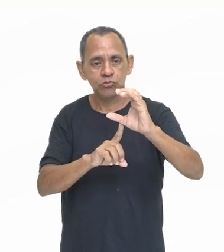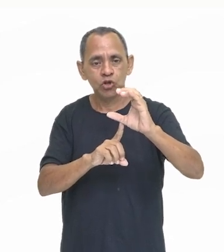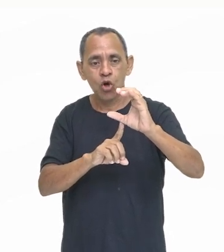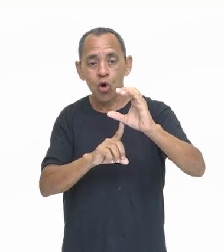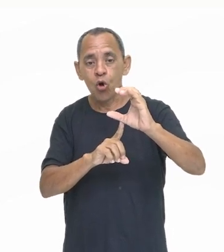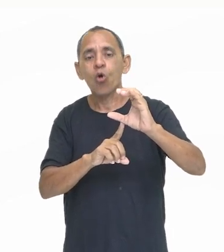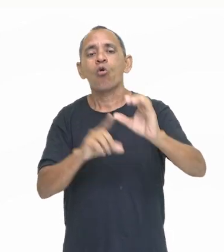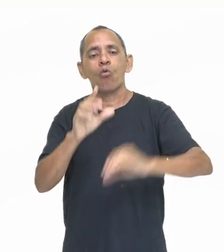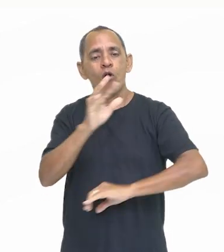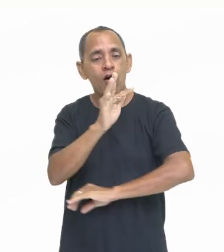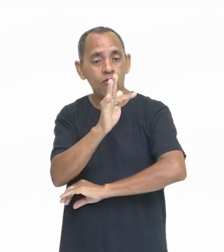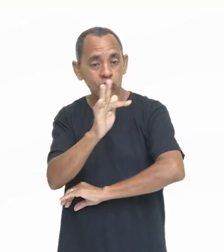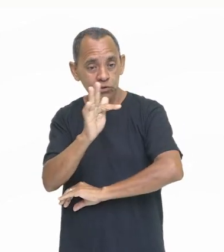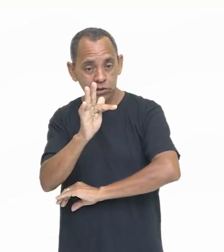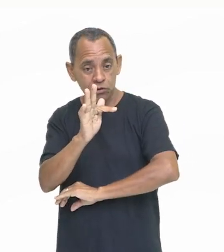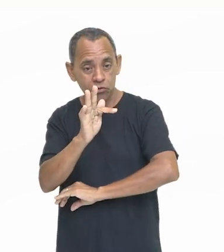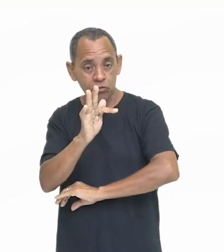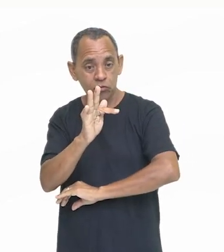é